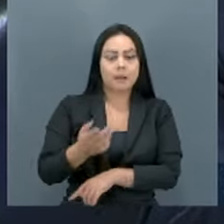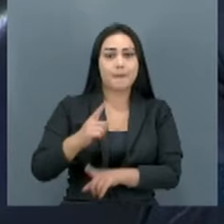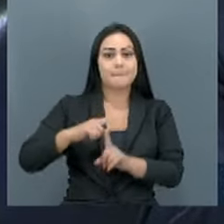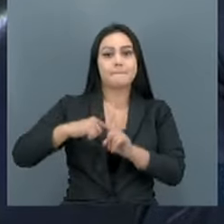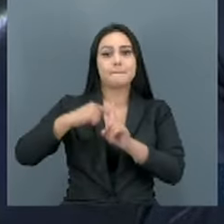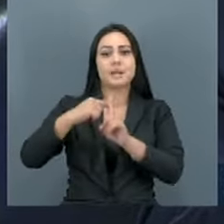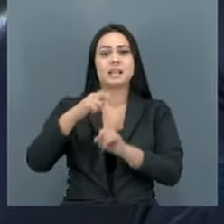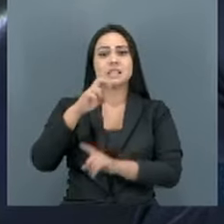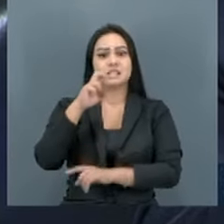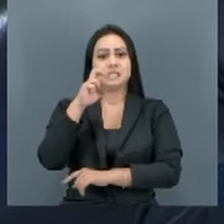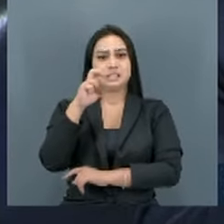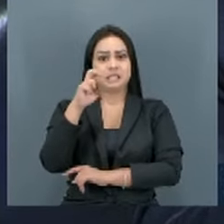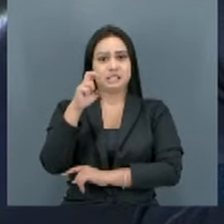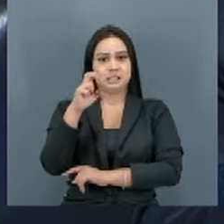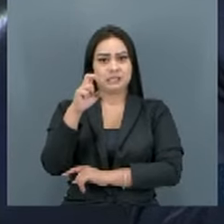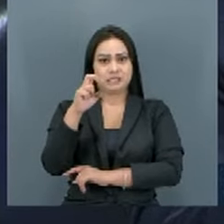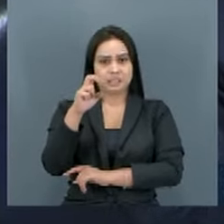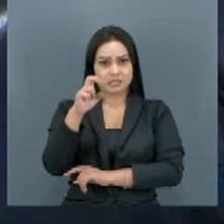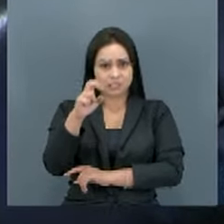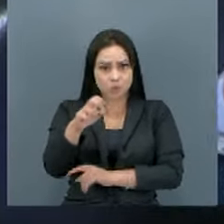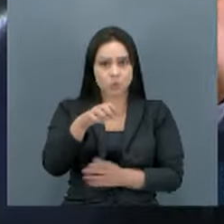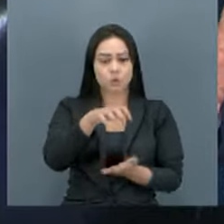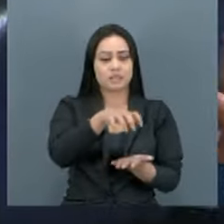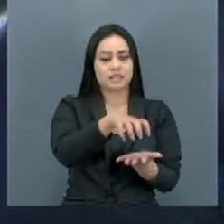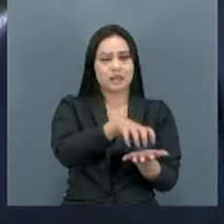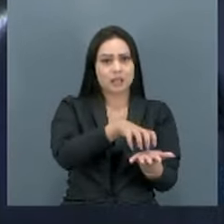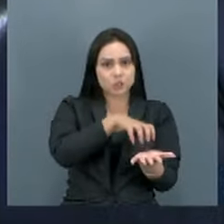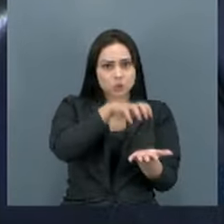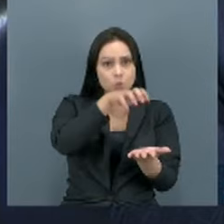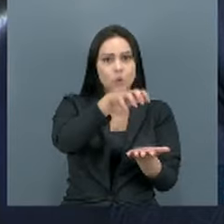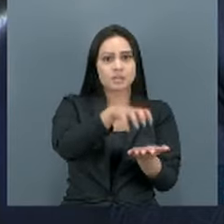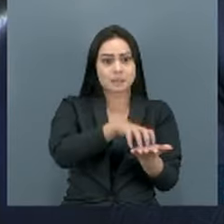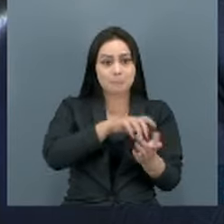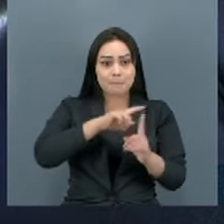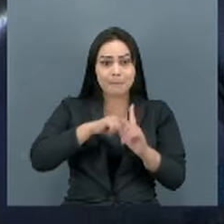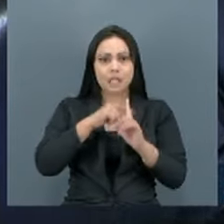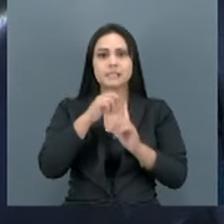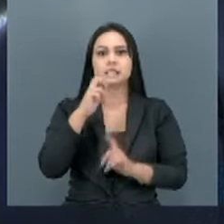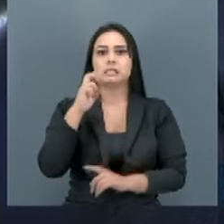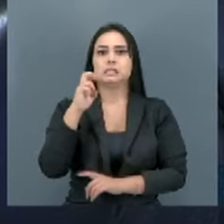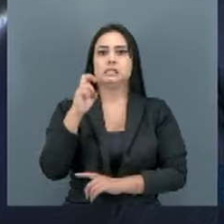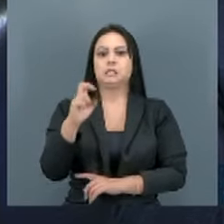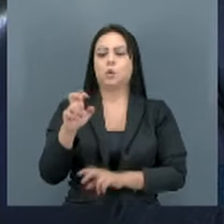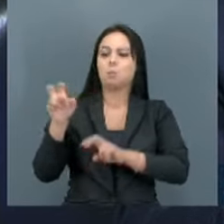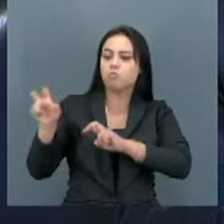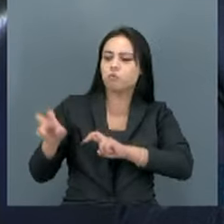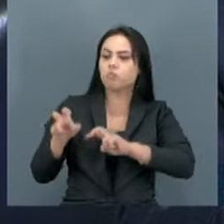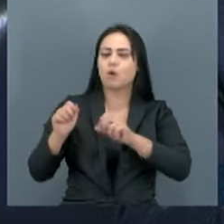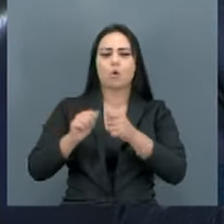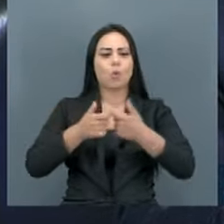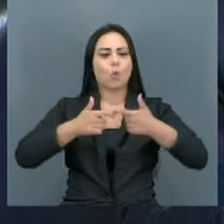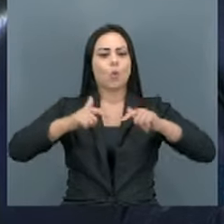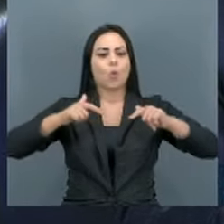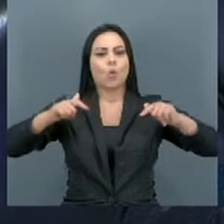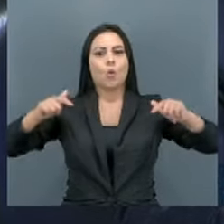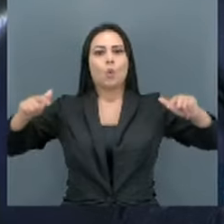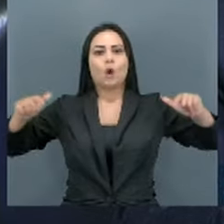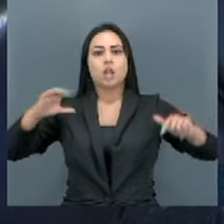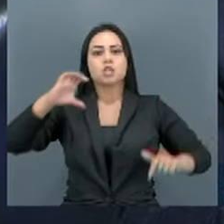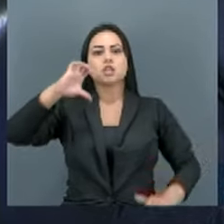5 caminhões, 5 tratores, mais 5 tratores agrícolas grandes, de 90